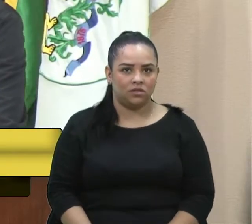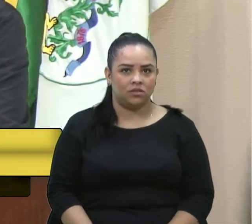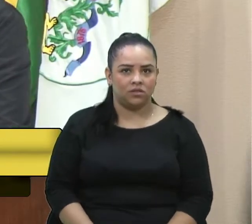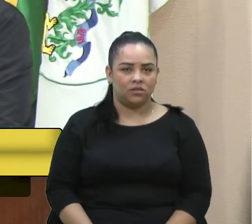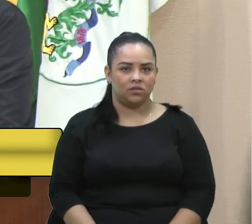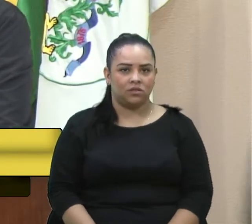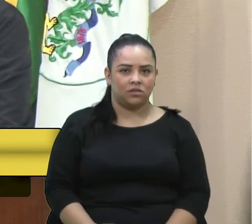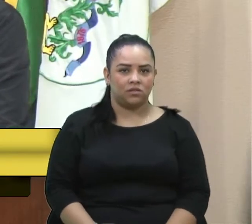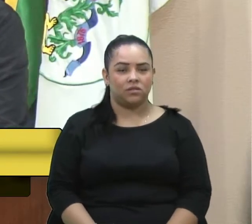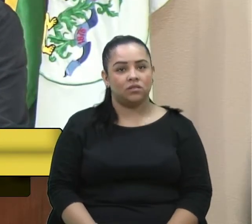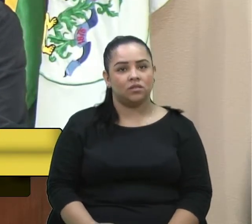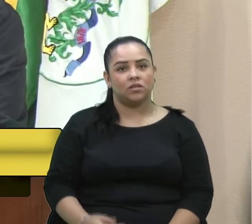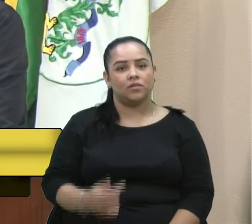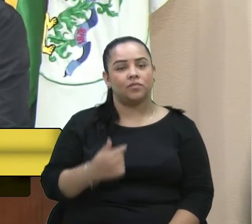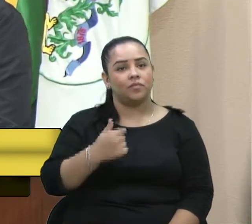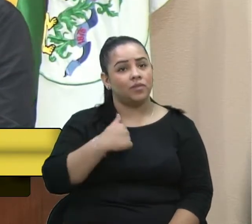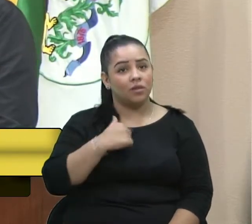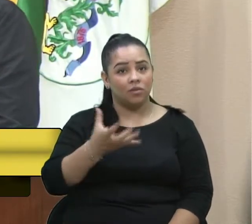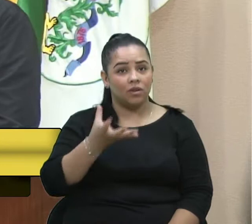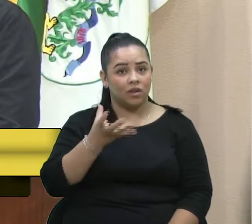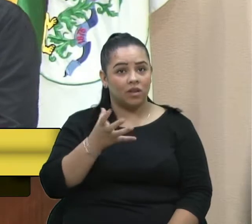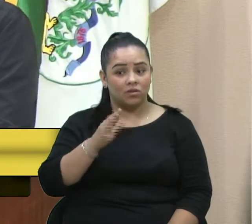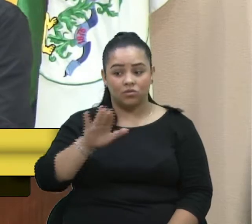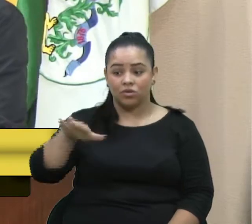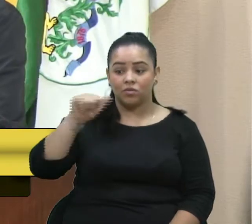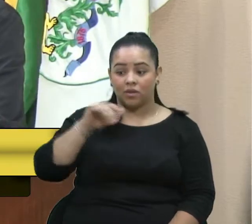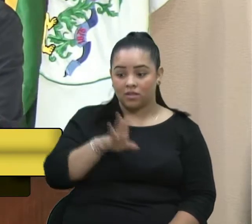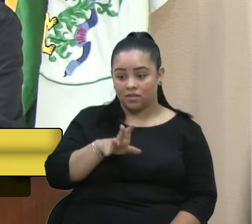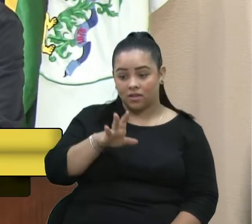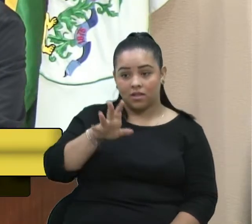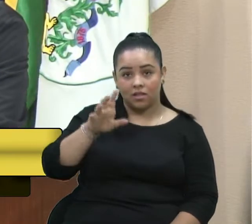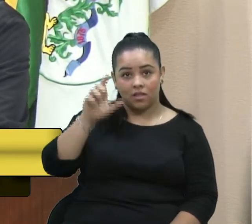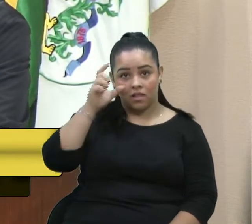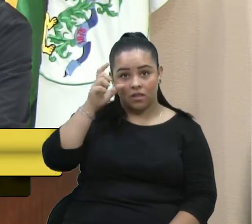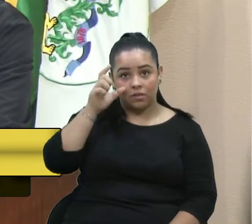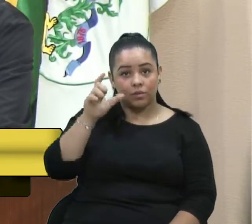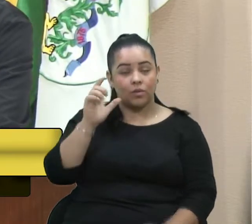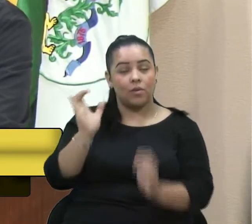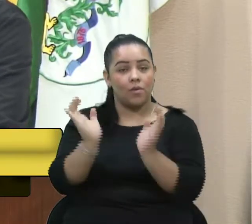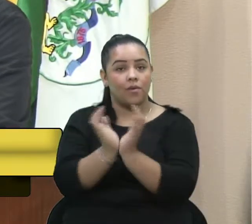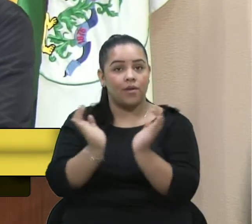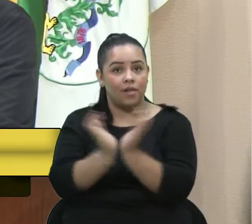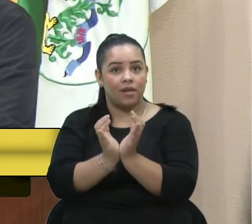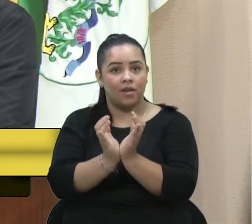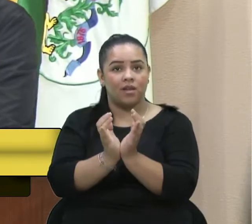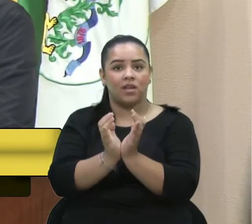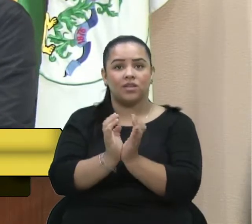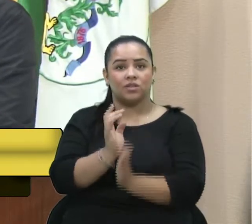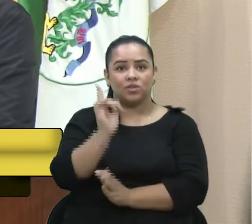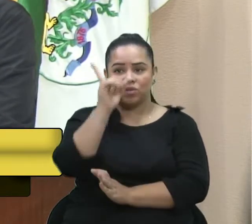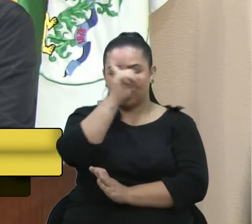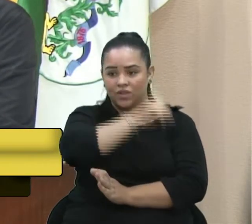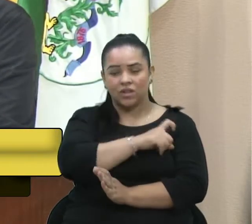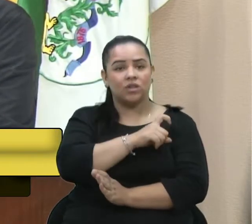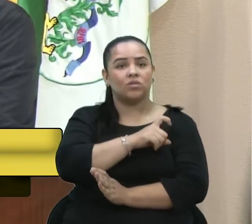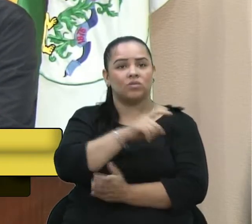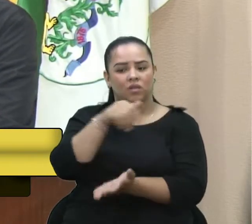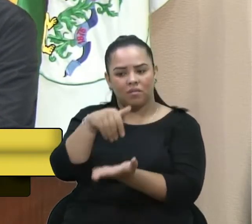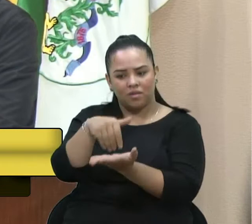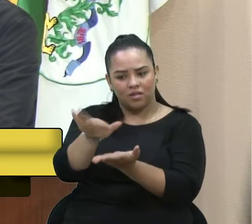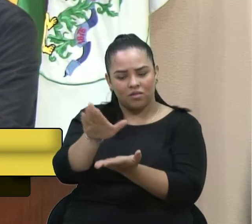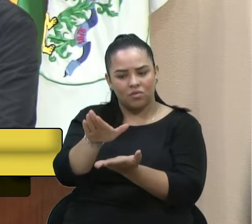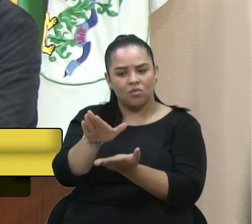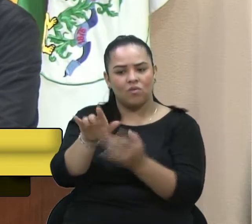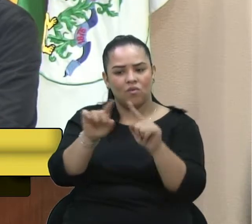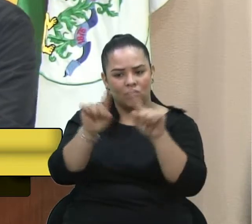Em primeiro lugar, eu gostaria de chamar a atenção dos caros colegas a dificuldade em demitir um funcionário público com